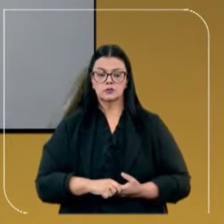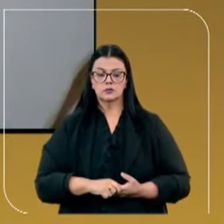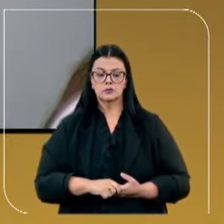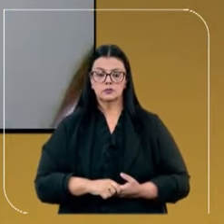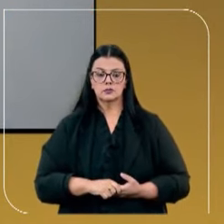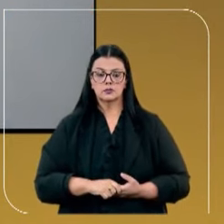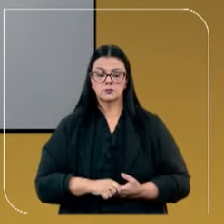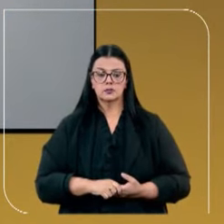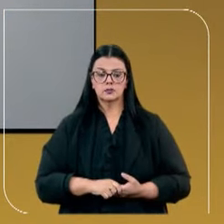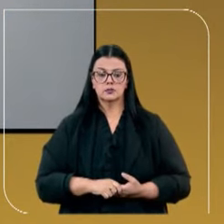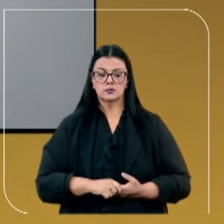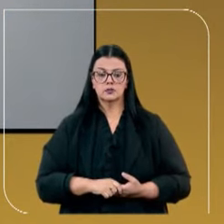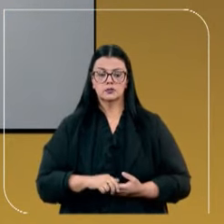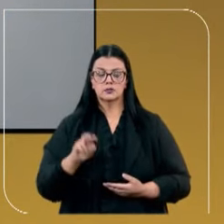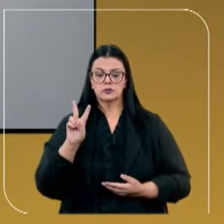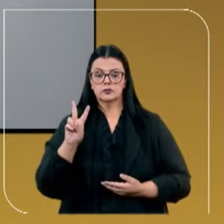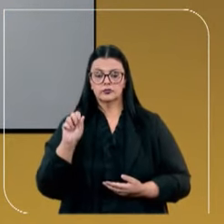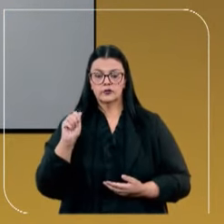Antônio Herman Vasconcelos e Benjamin.